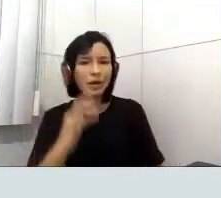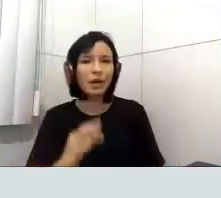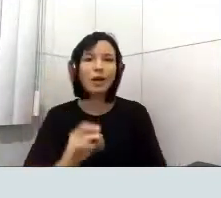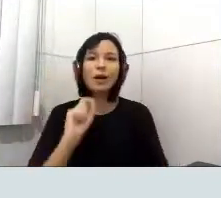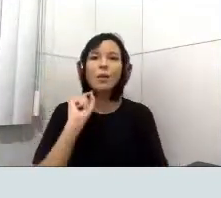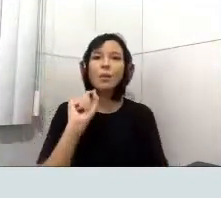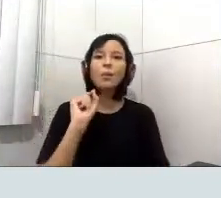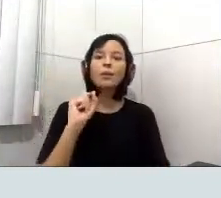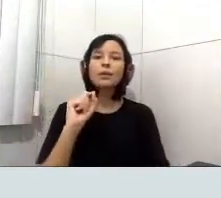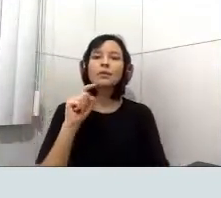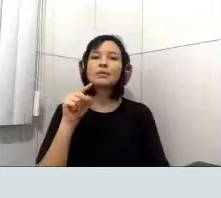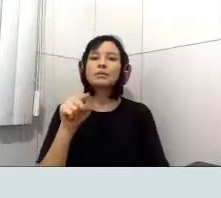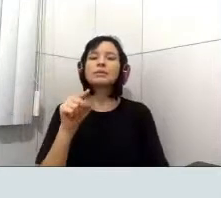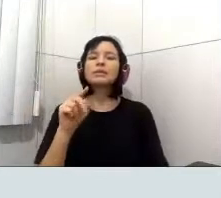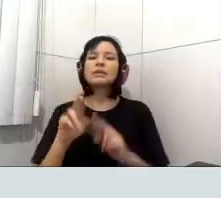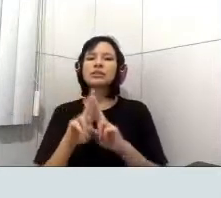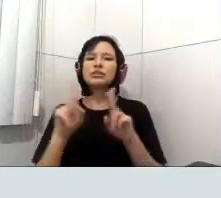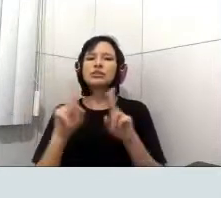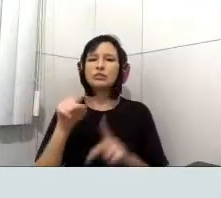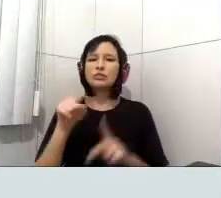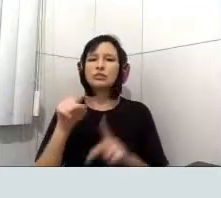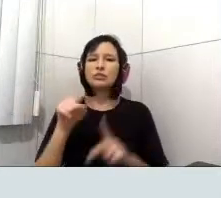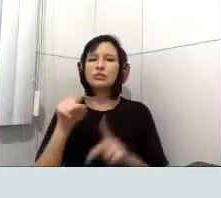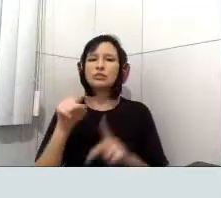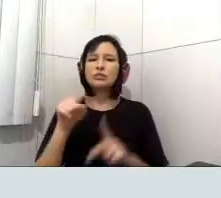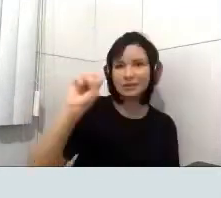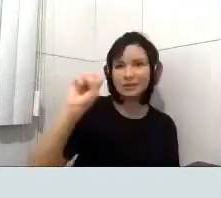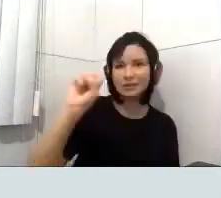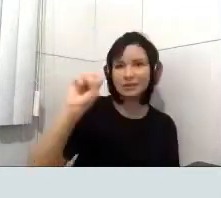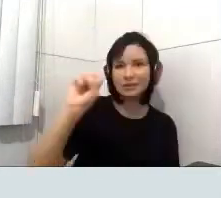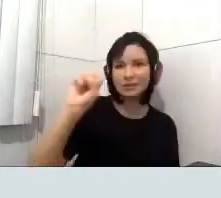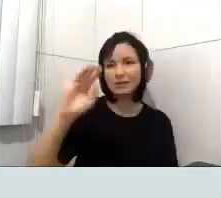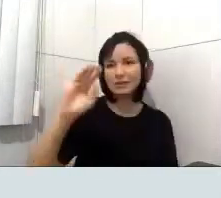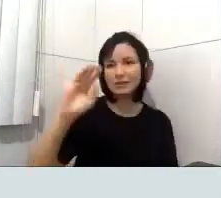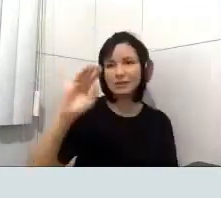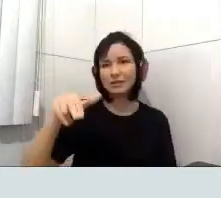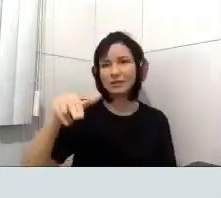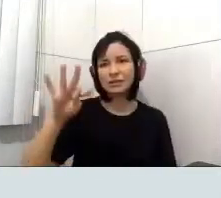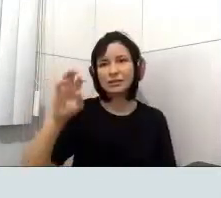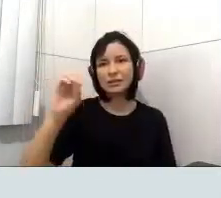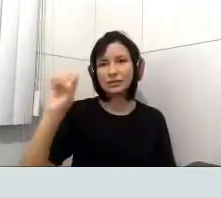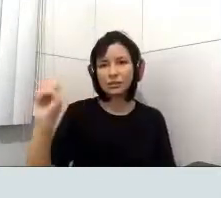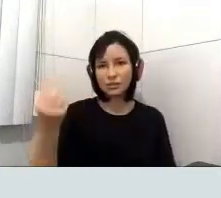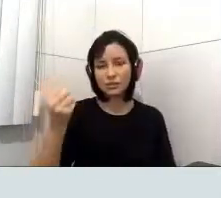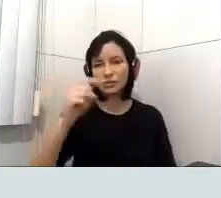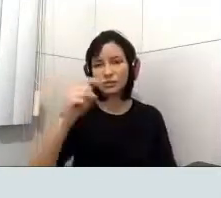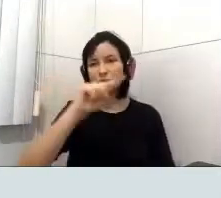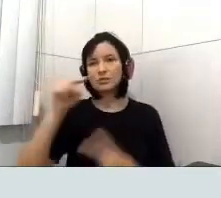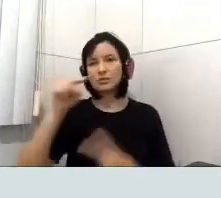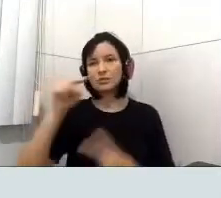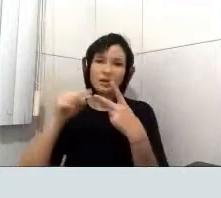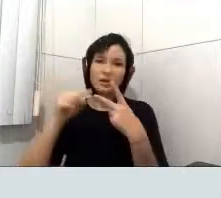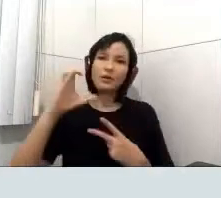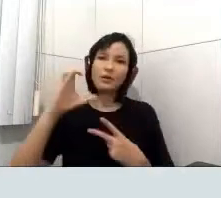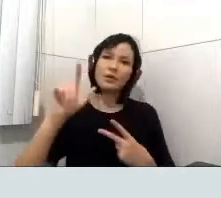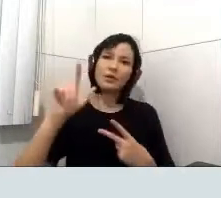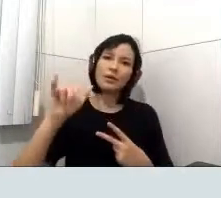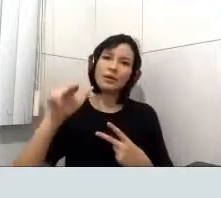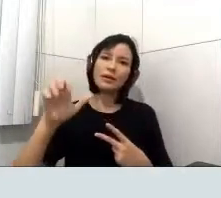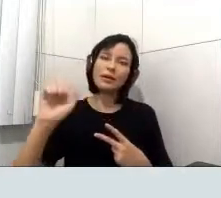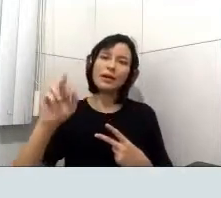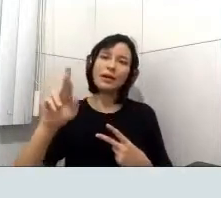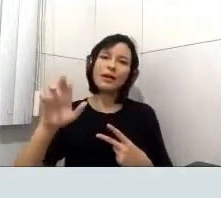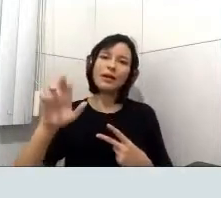distintos e colineares. Porque a primeira vez que eu vi isso, achei um bicho de sete cabeças. E a primeira vez que eu vi isso foi na